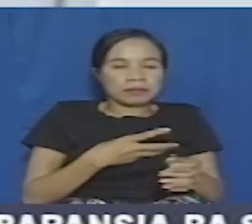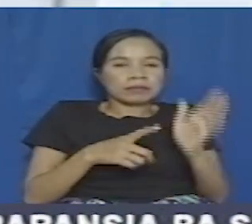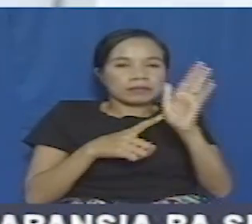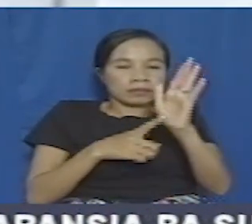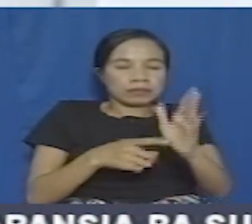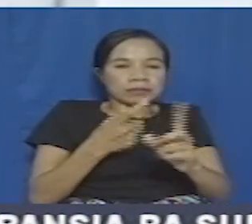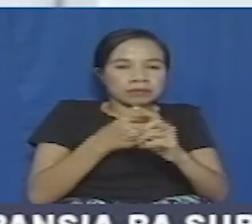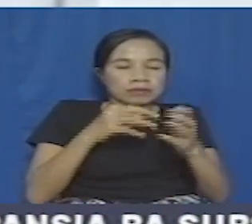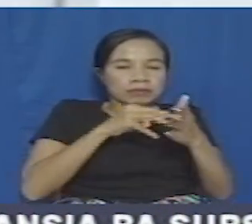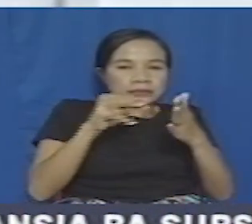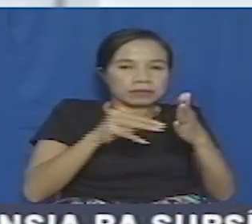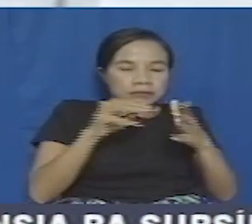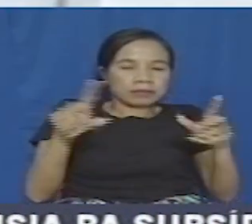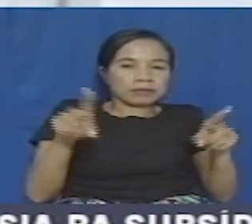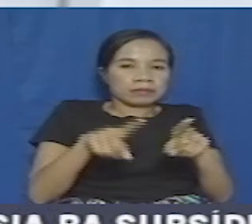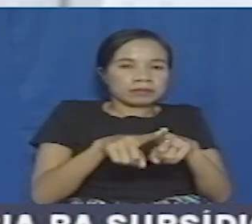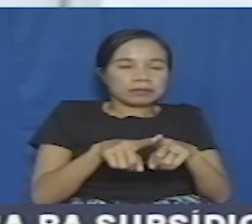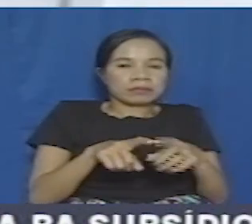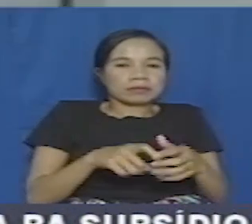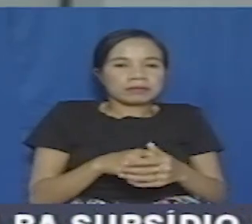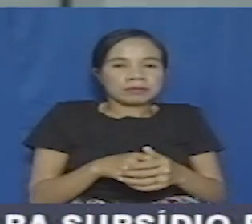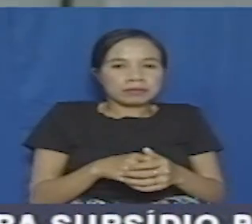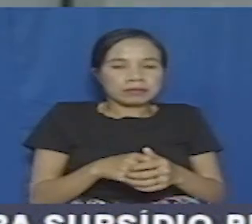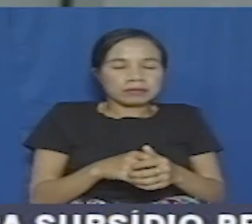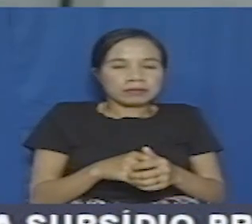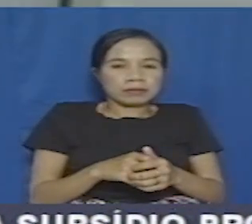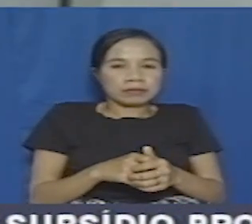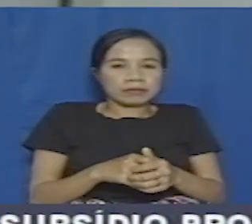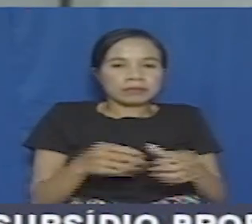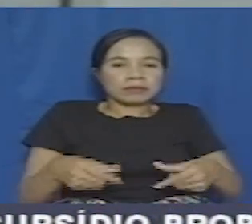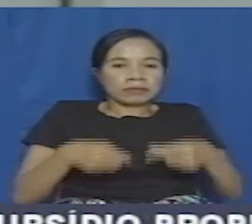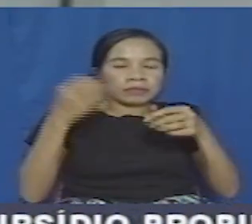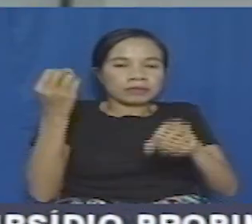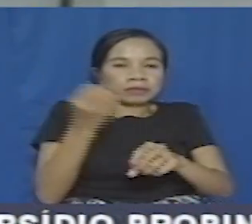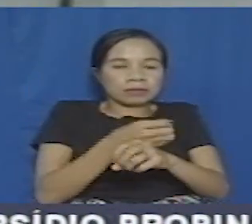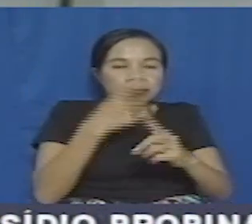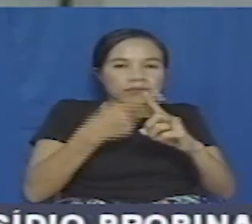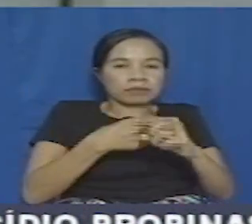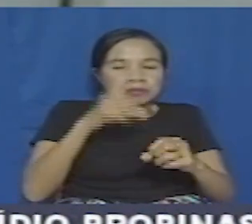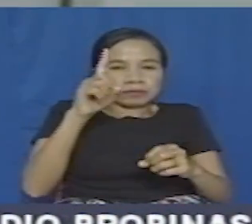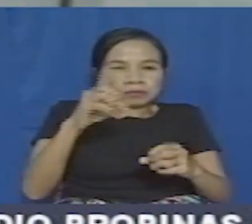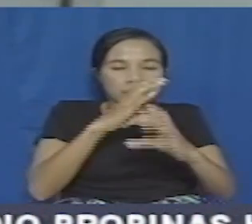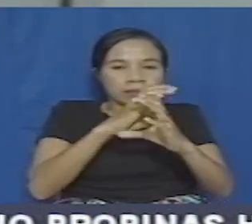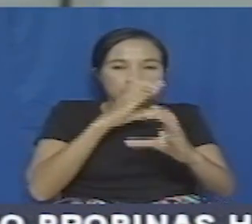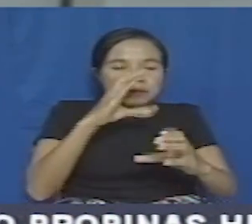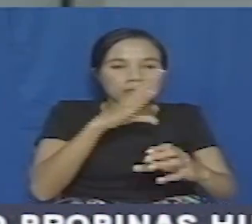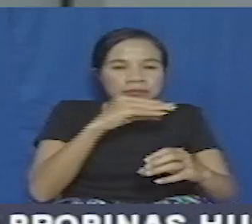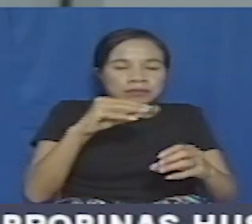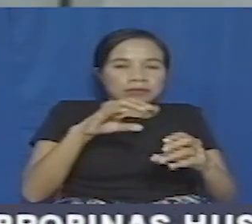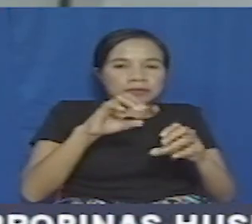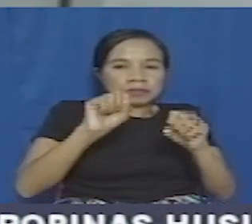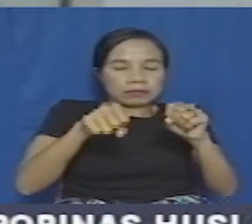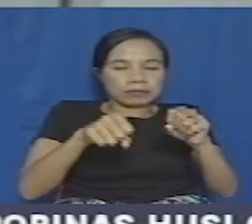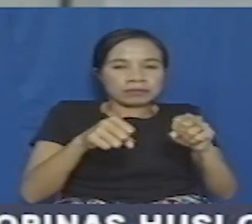ona liusi media hanesan kata fo oportunidade fulang ida ta ba kareta o motor nain atu mai